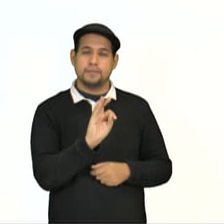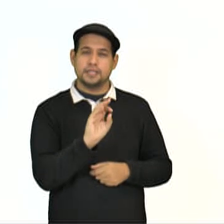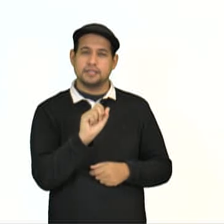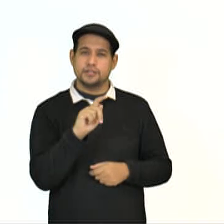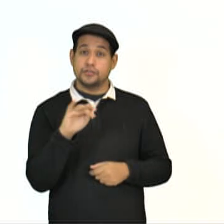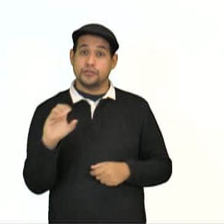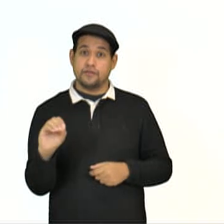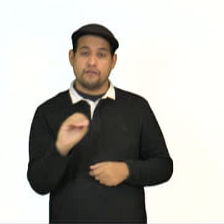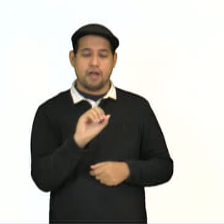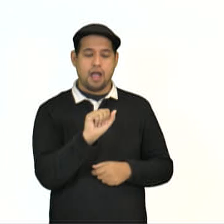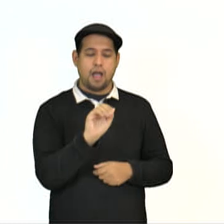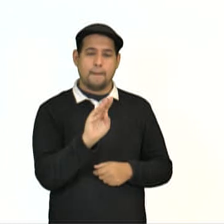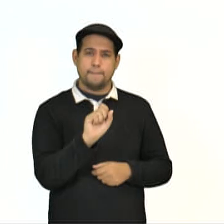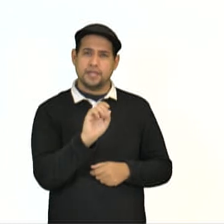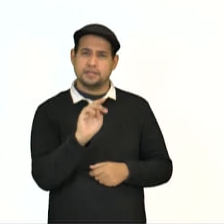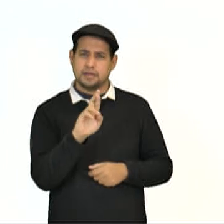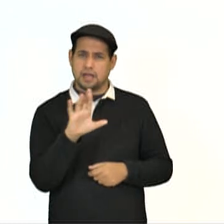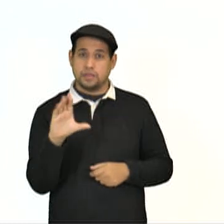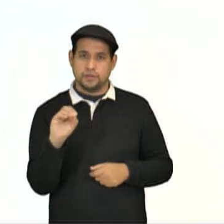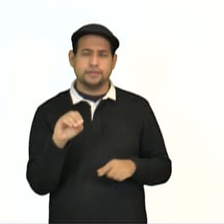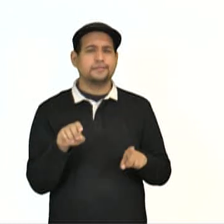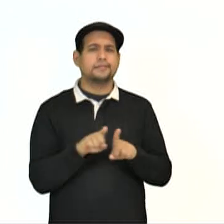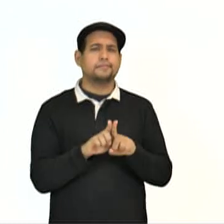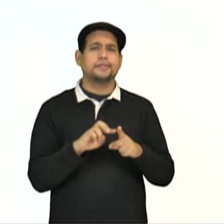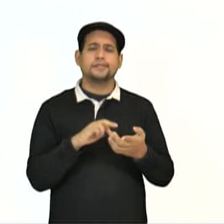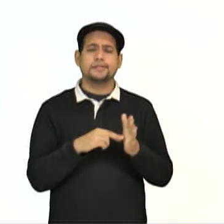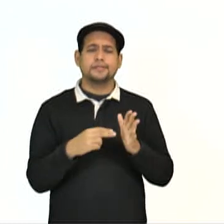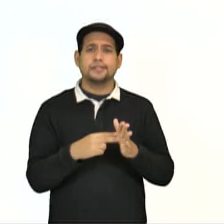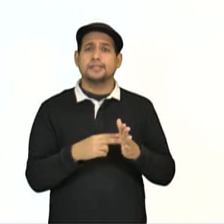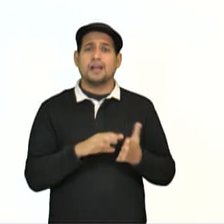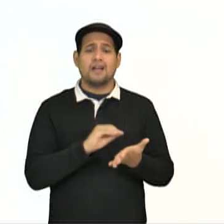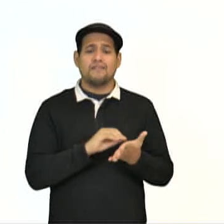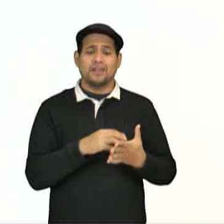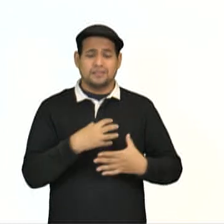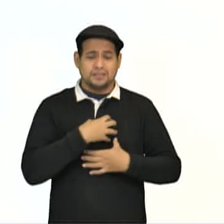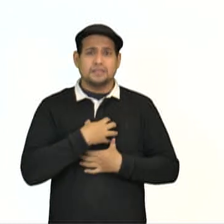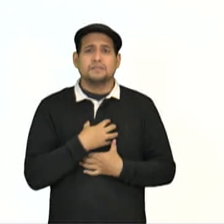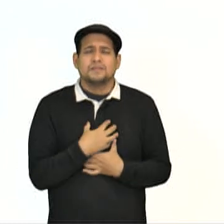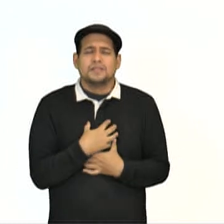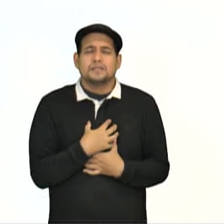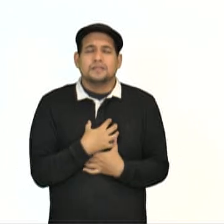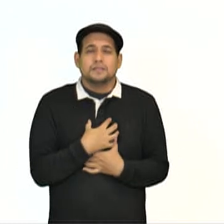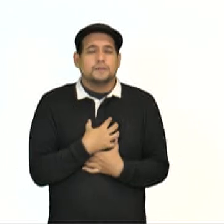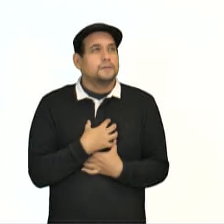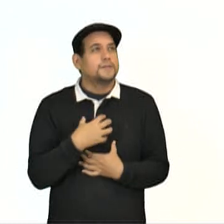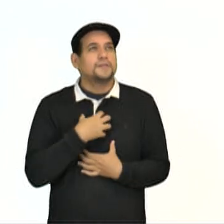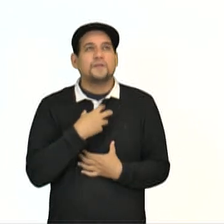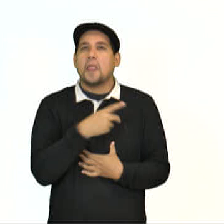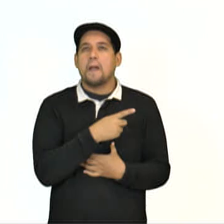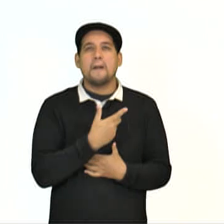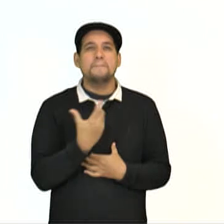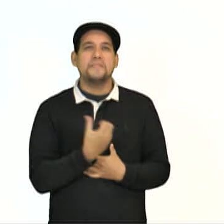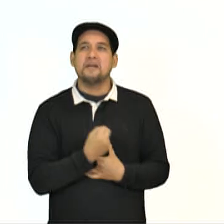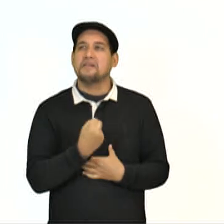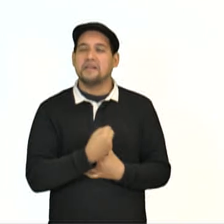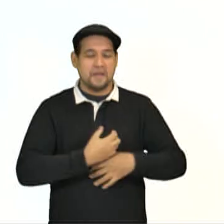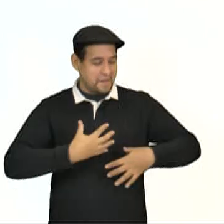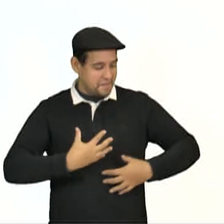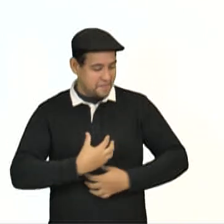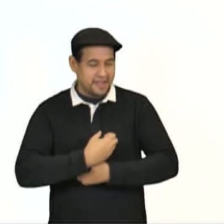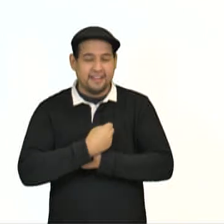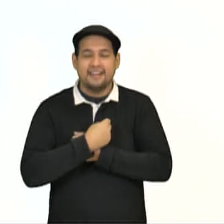a ausência é um estar em mim, e sinto a branca tão pegada, aconchegada nos meus